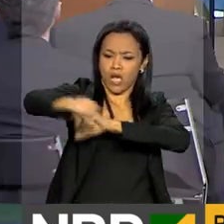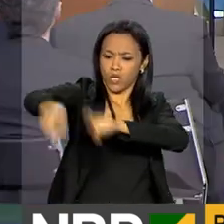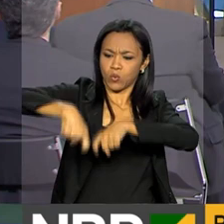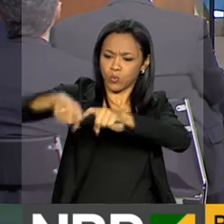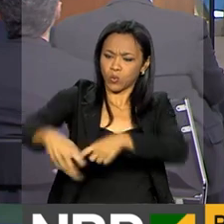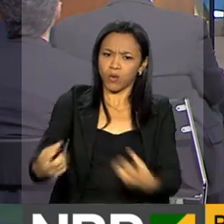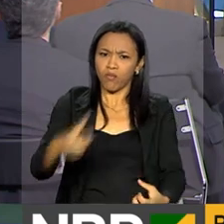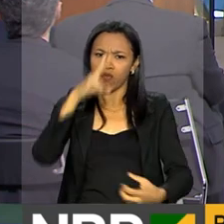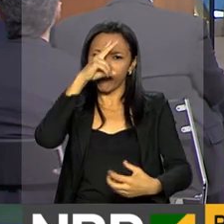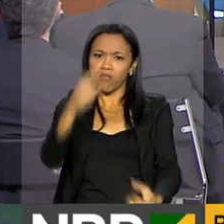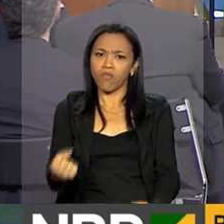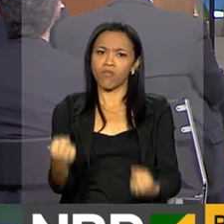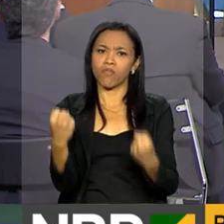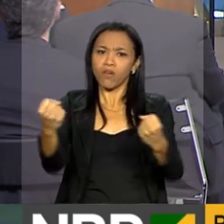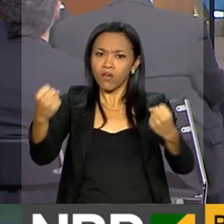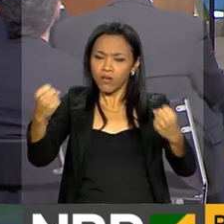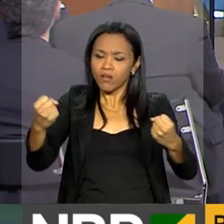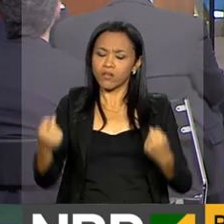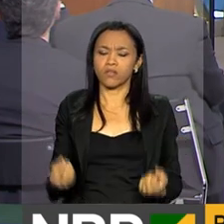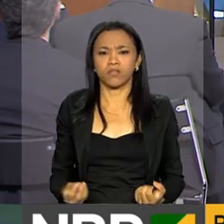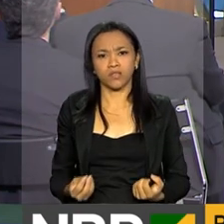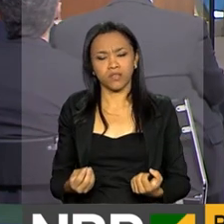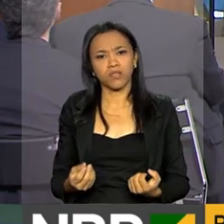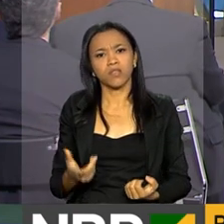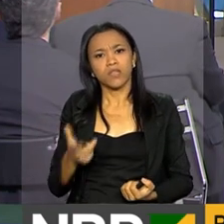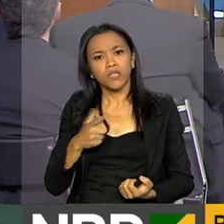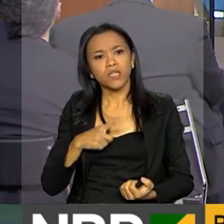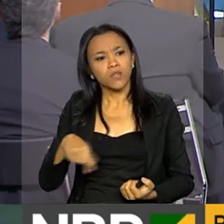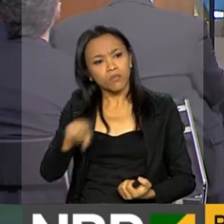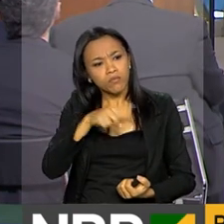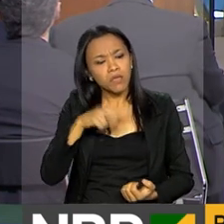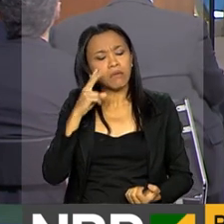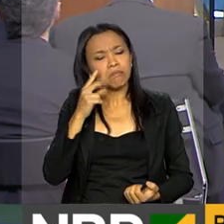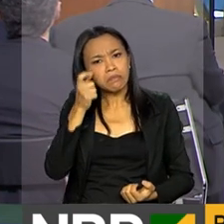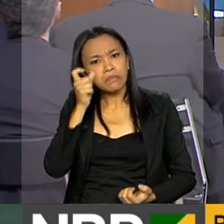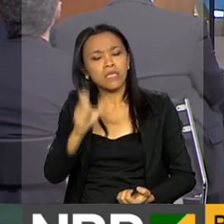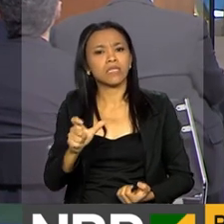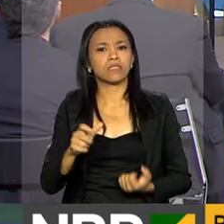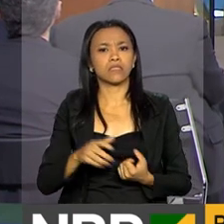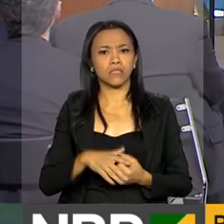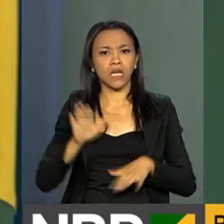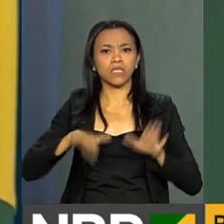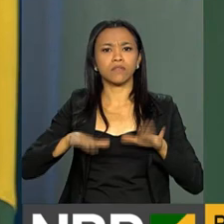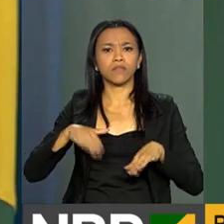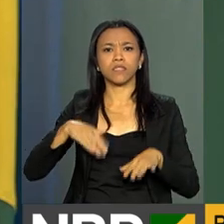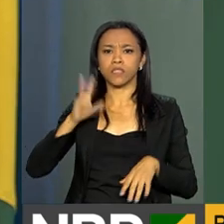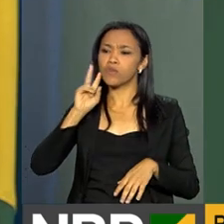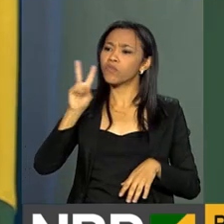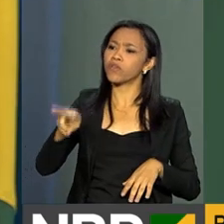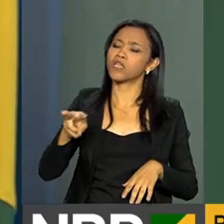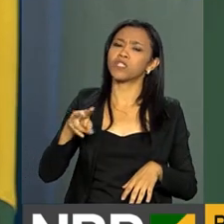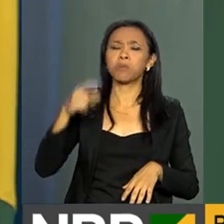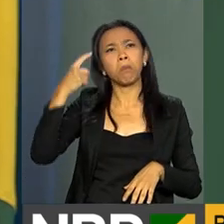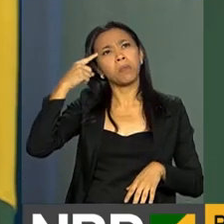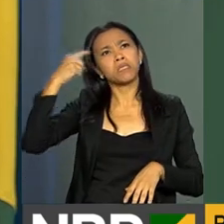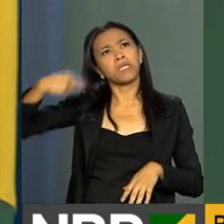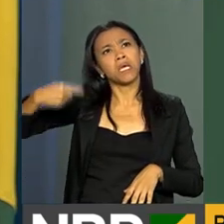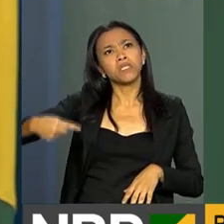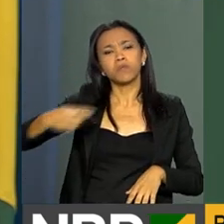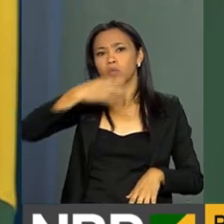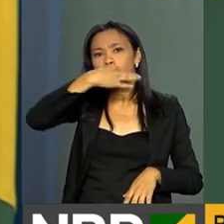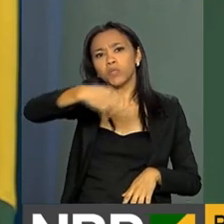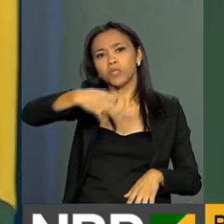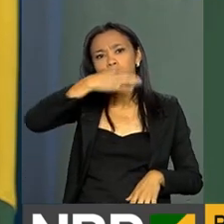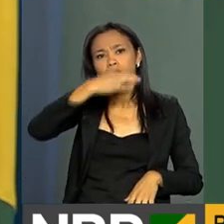este, que os senhores patrocinam, que tem um entusiasmo de todos, é interessante. Eu vejo muitas vezes um pessimismo de opinião,